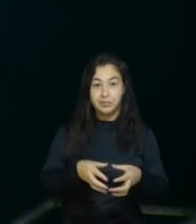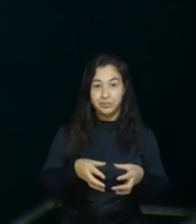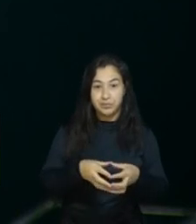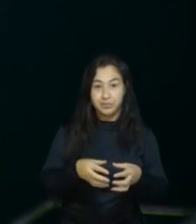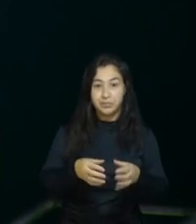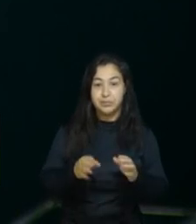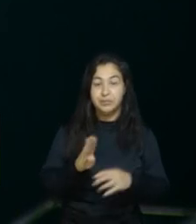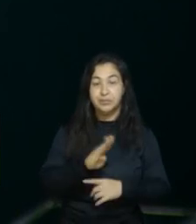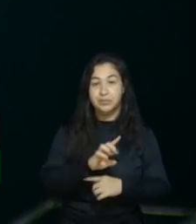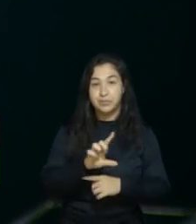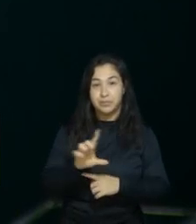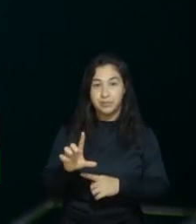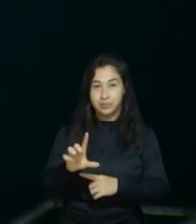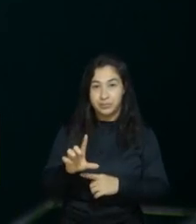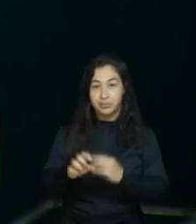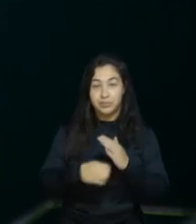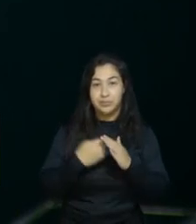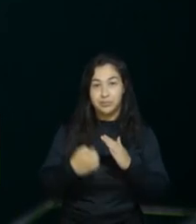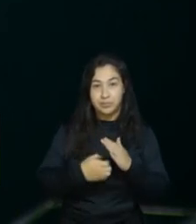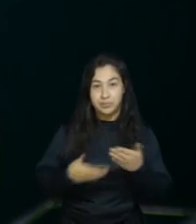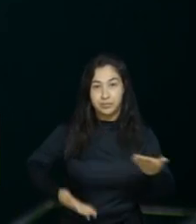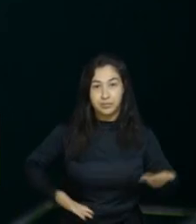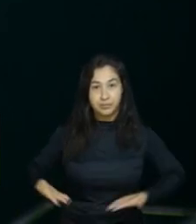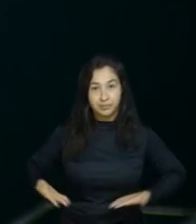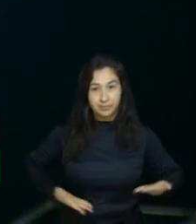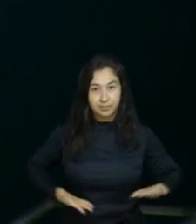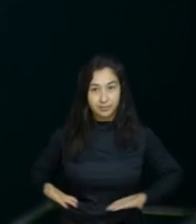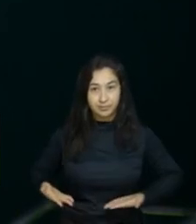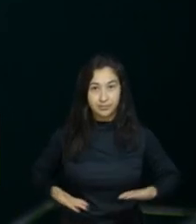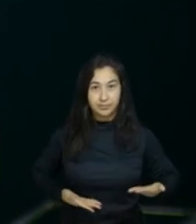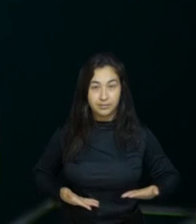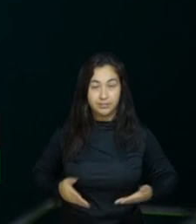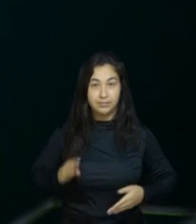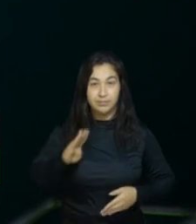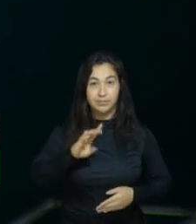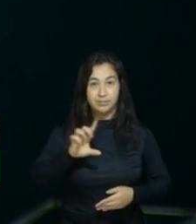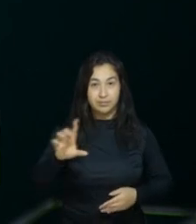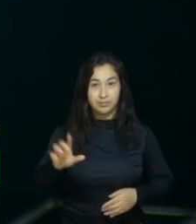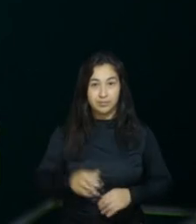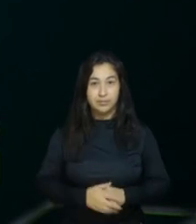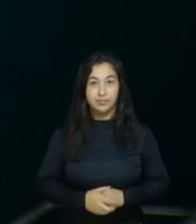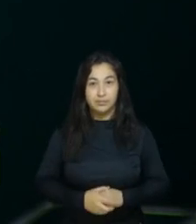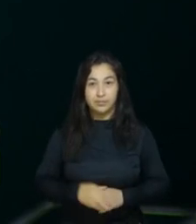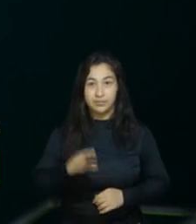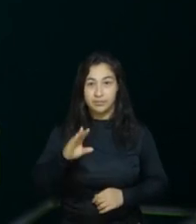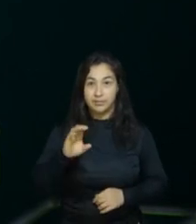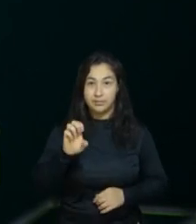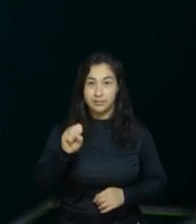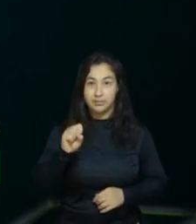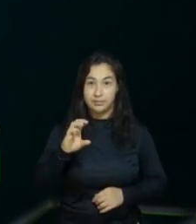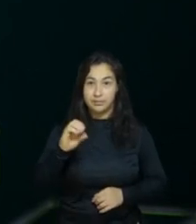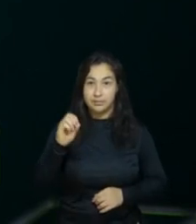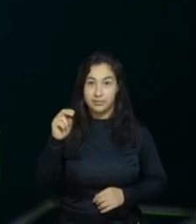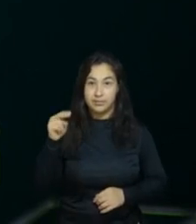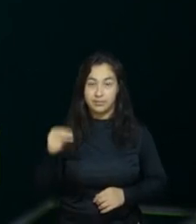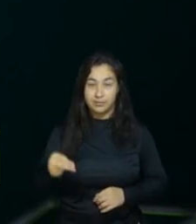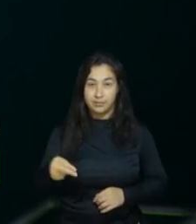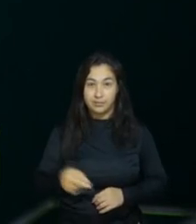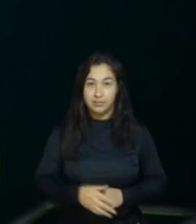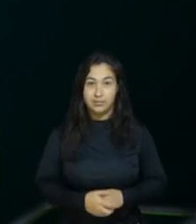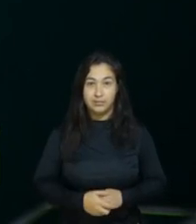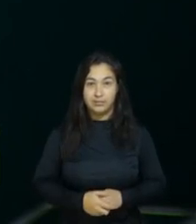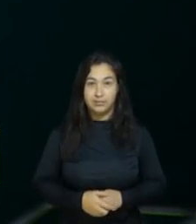SESBLU, Sindicato dos Empregados e Estabelecimento de Saúde de Blumenau, o SESCOM, o Sindicato das Empresas e Serviços Contábeis,